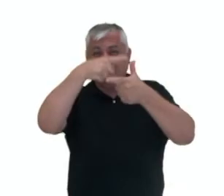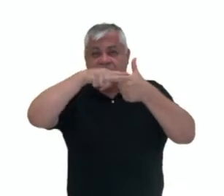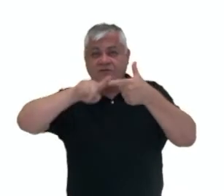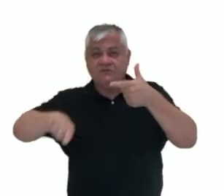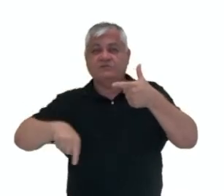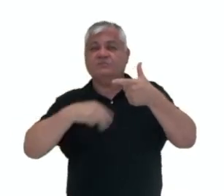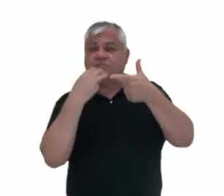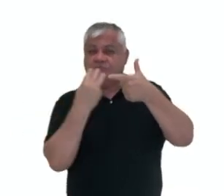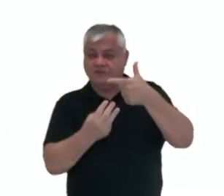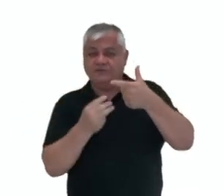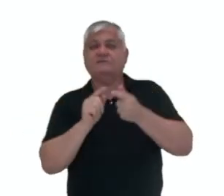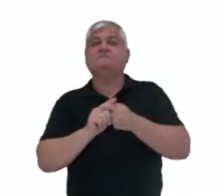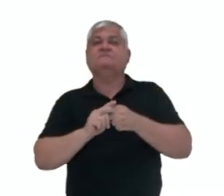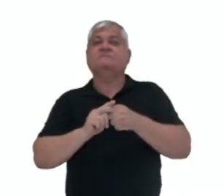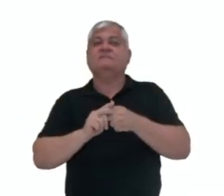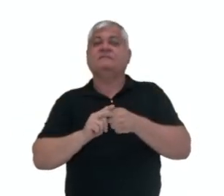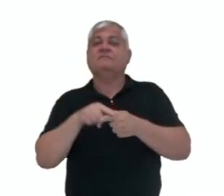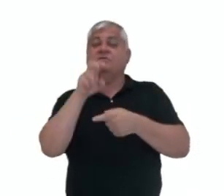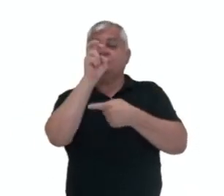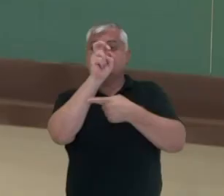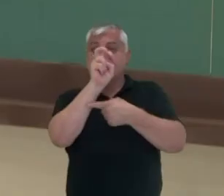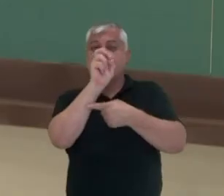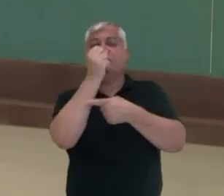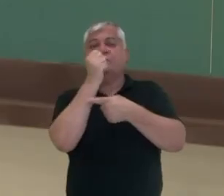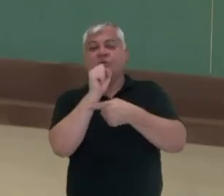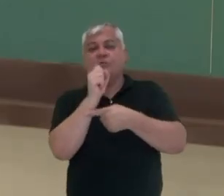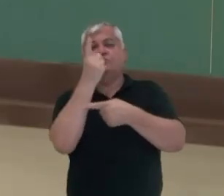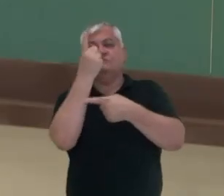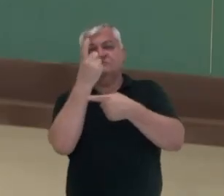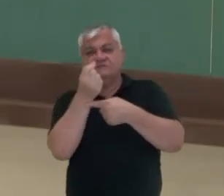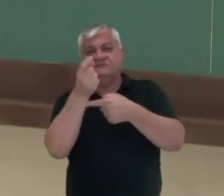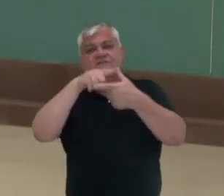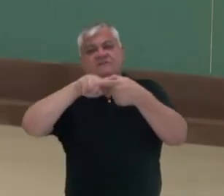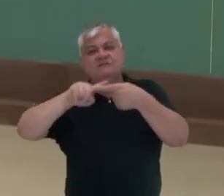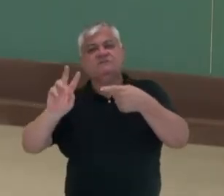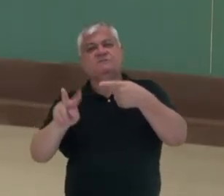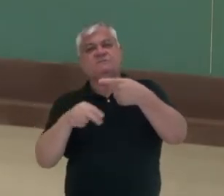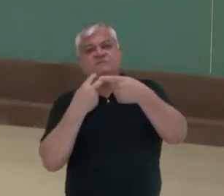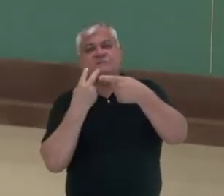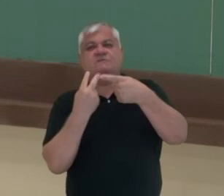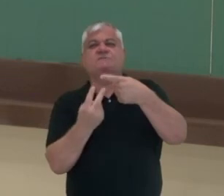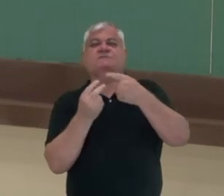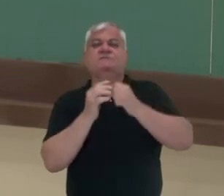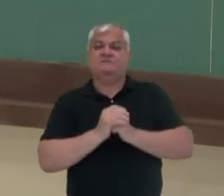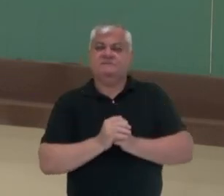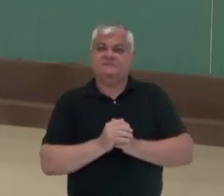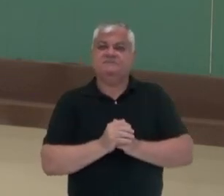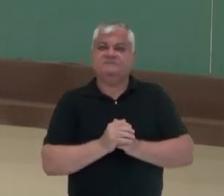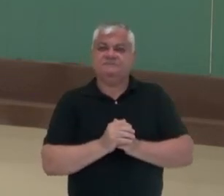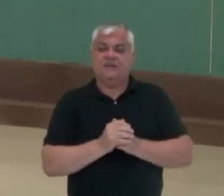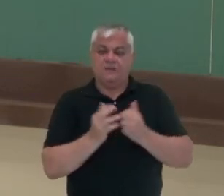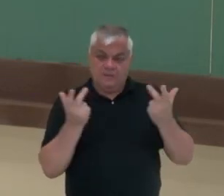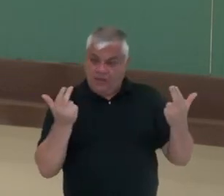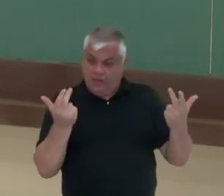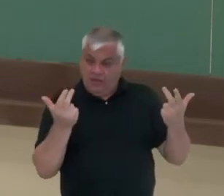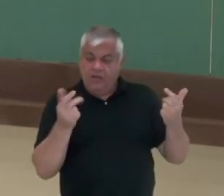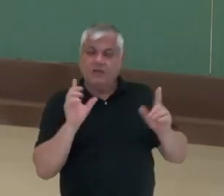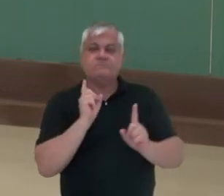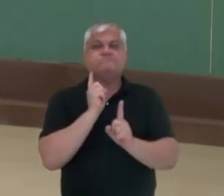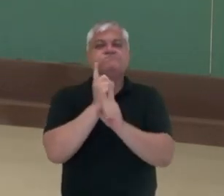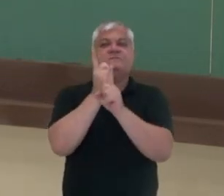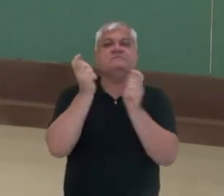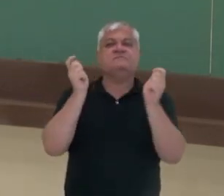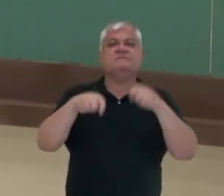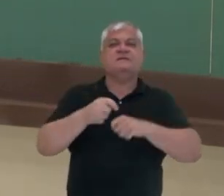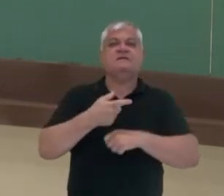87,24 por 3, tem que ser igual a 58,16 dividido por 2. E aí eu encontrei